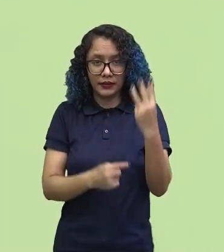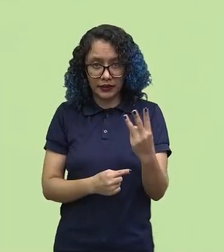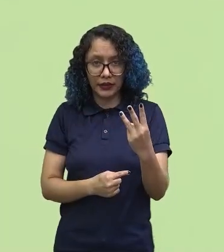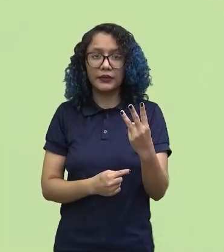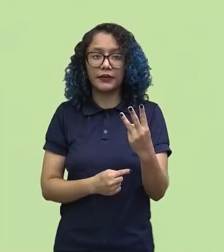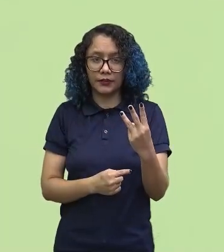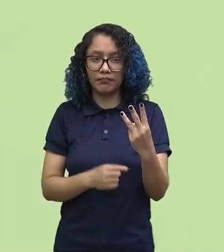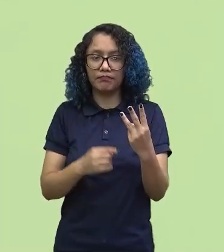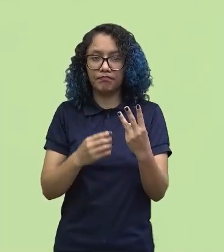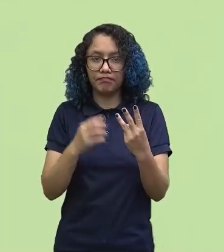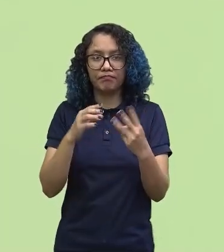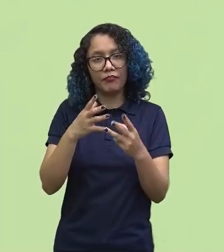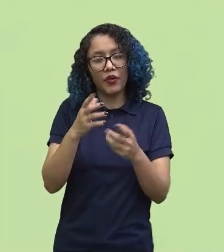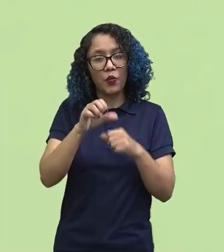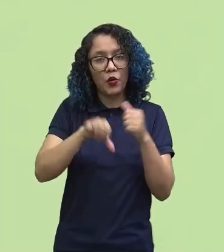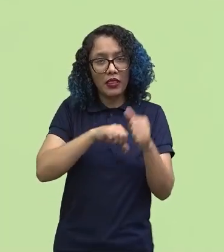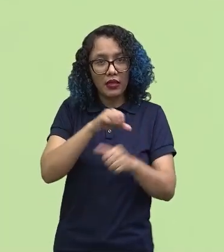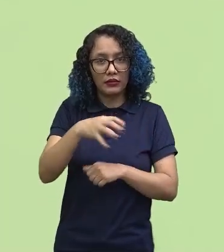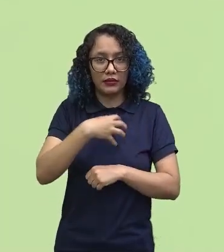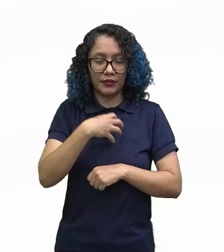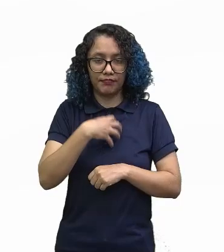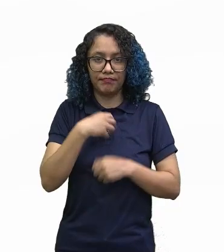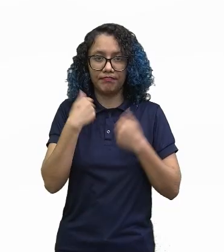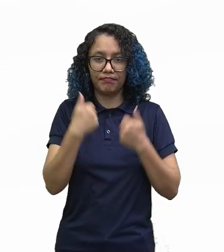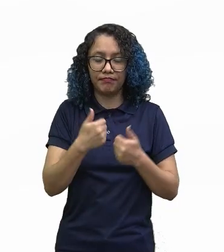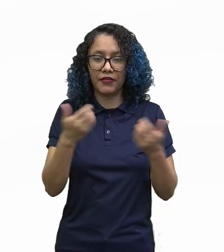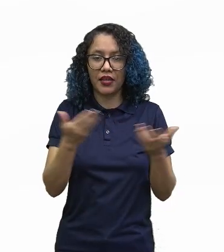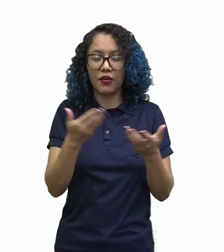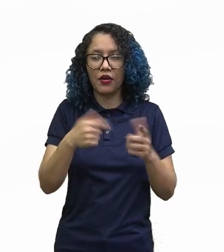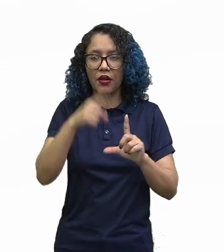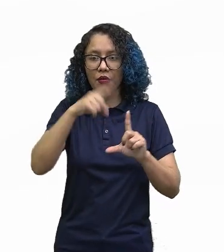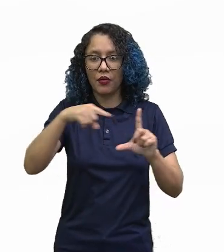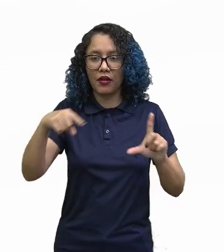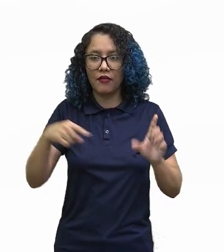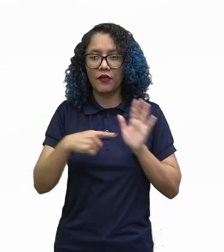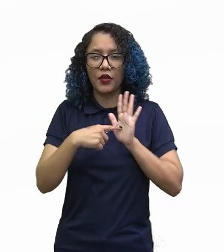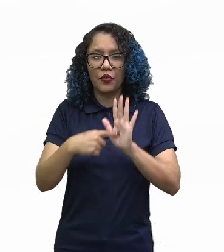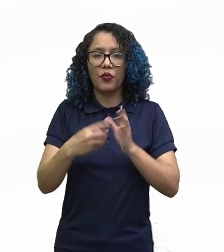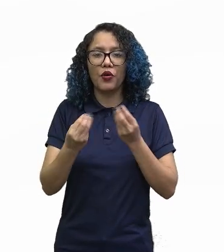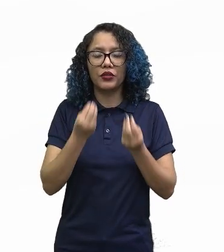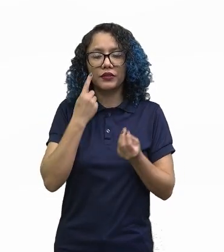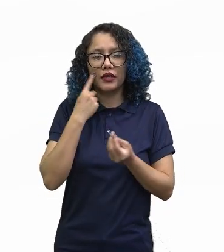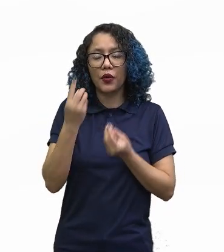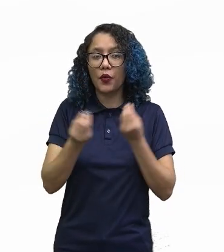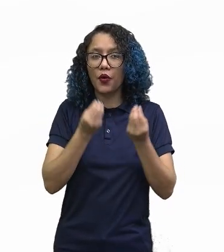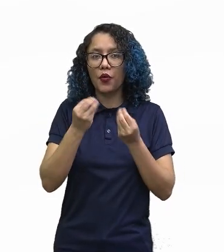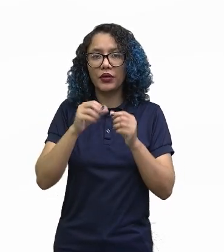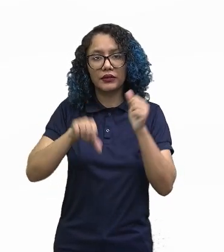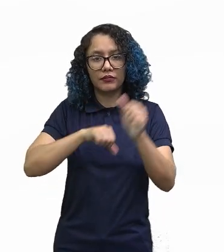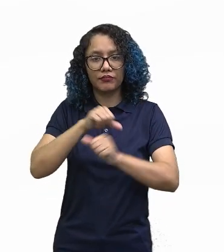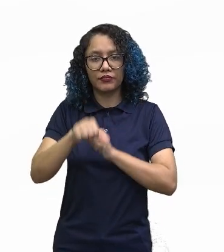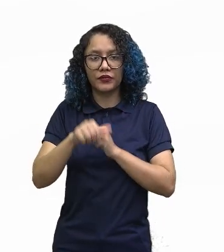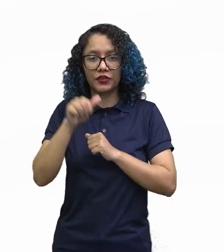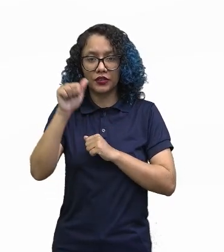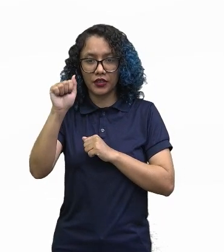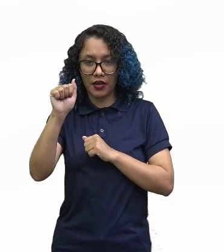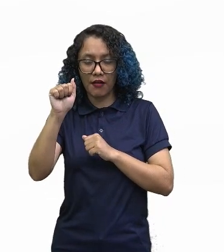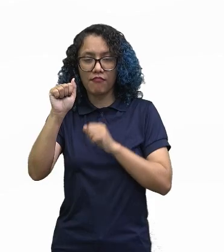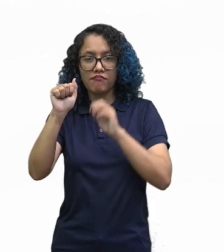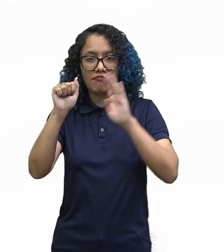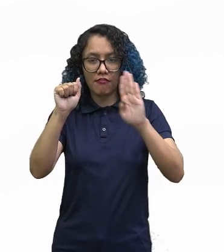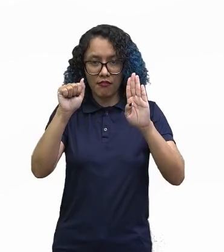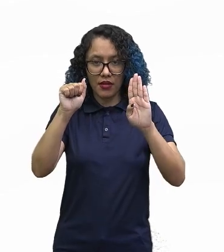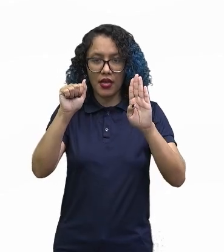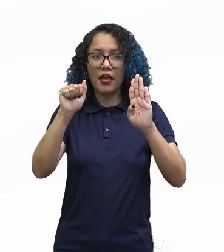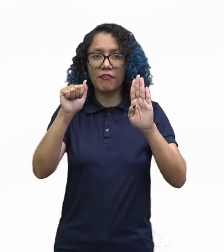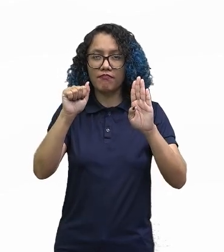de estado. E aí nós temos o gráfico para mostrar para você de uma transformação cíclica. De A para B, mantendo a